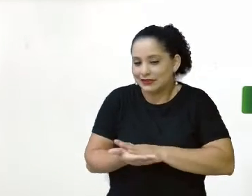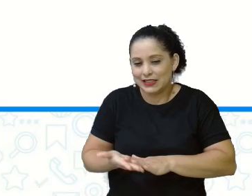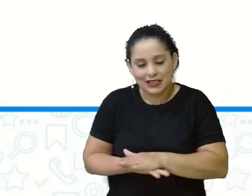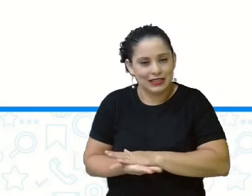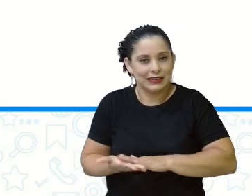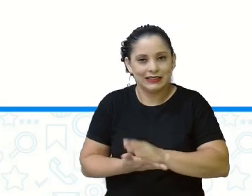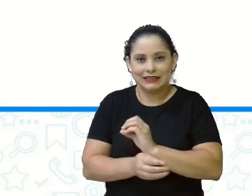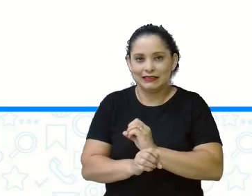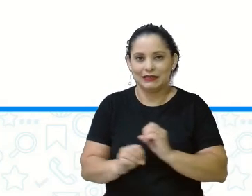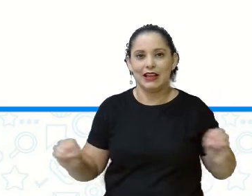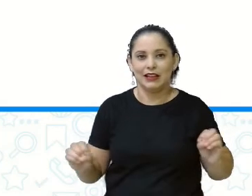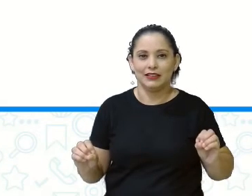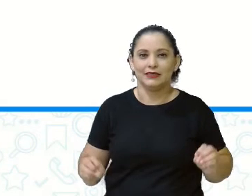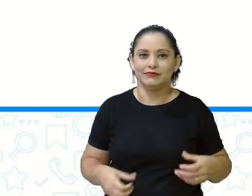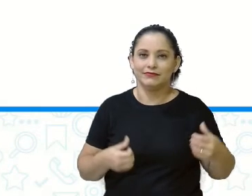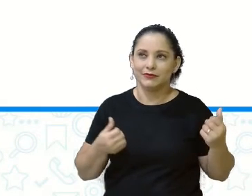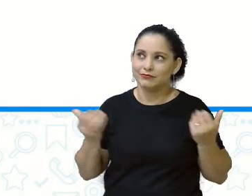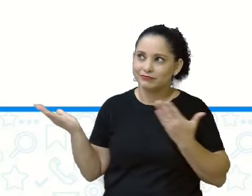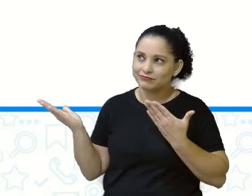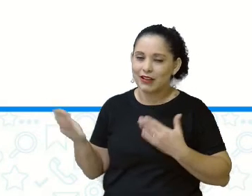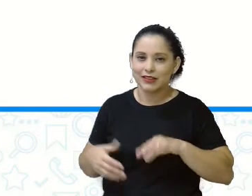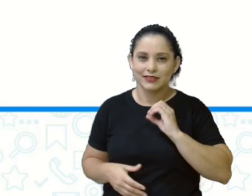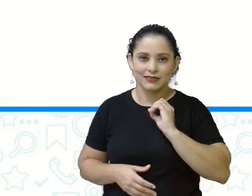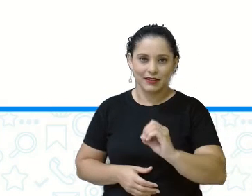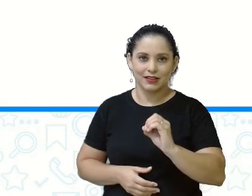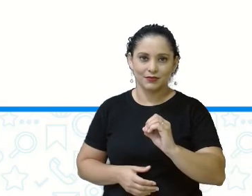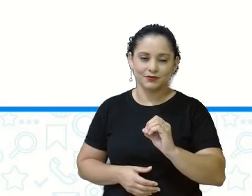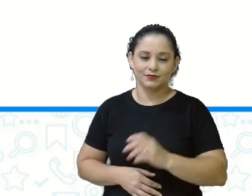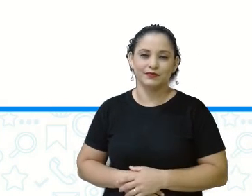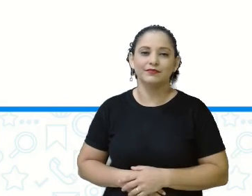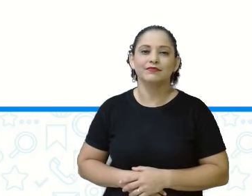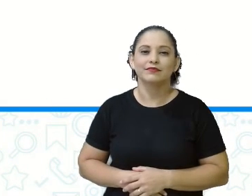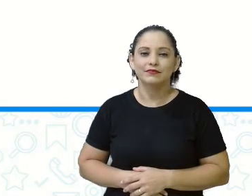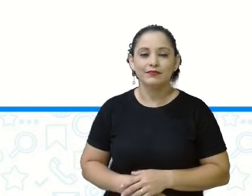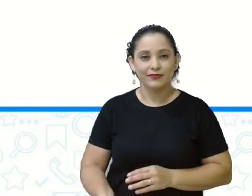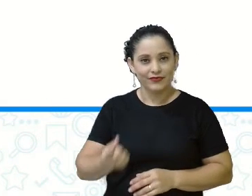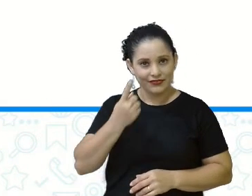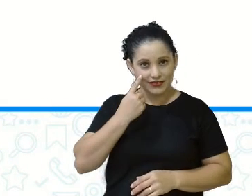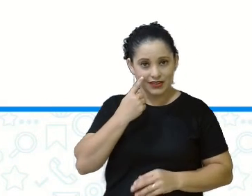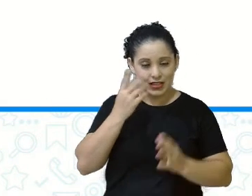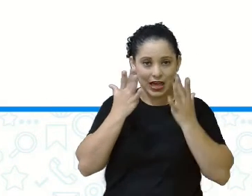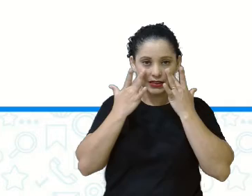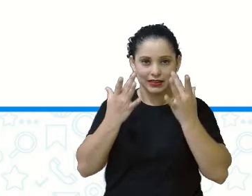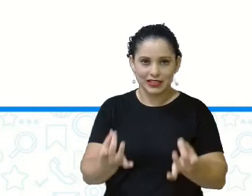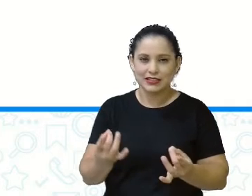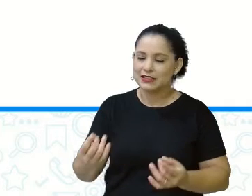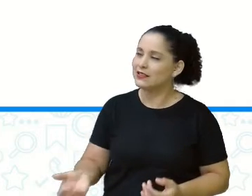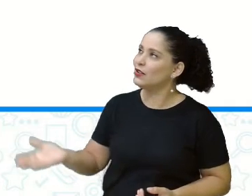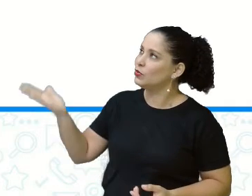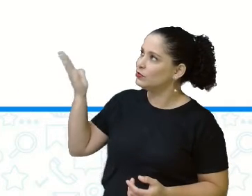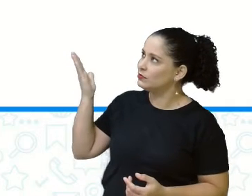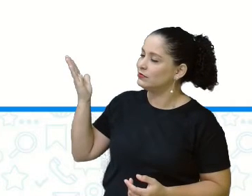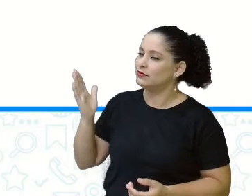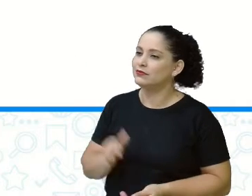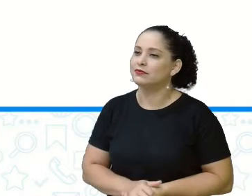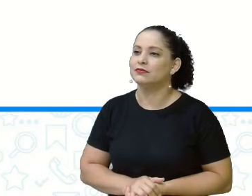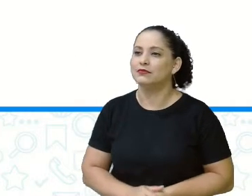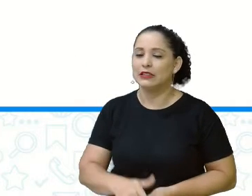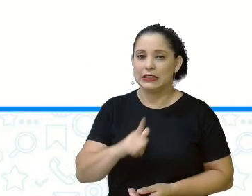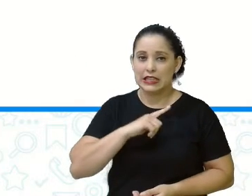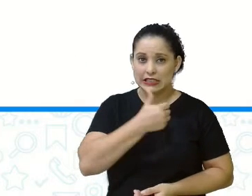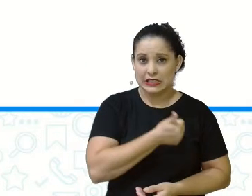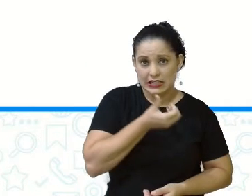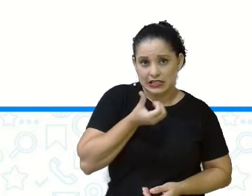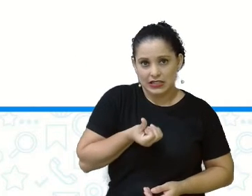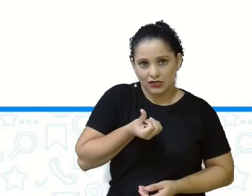Não. Então, o resto é 0. Presta atenção no formato. Eu tenho